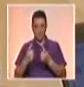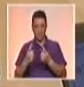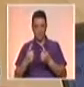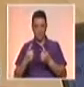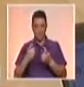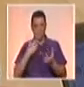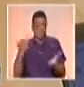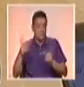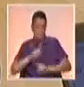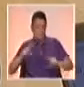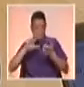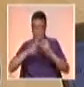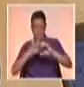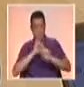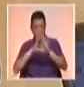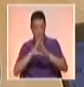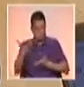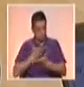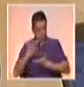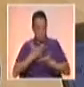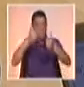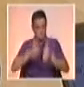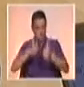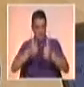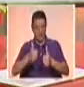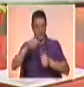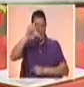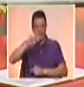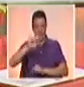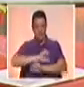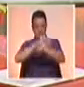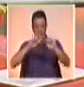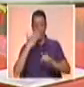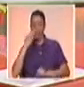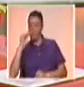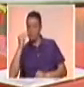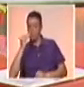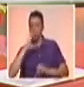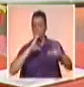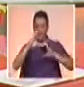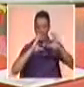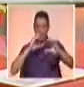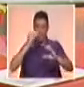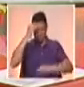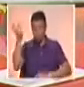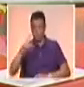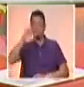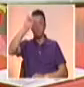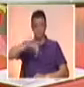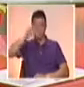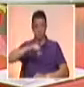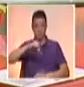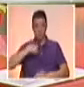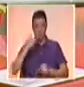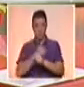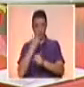de razão de queixa, digamos assim. Uhum. É também através de si que o aluno comunica com o professor? Precisamente, exato. Eu